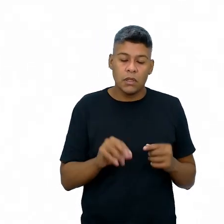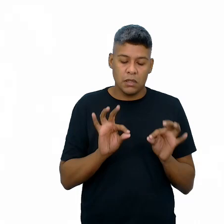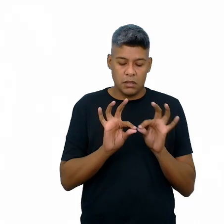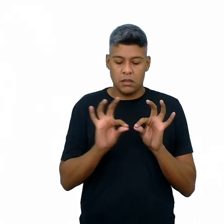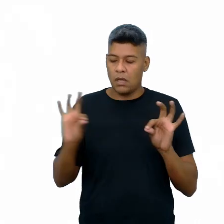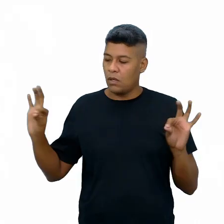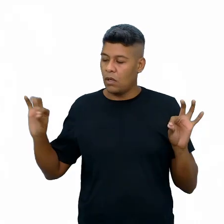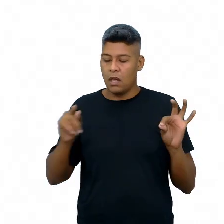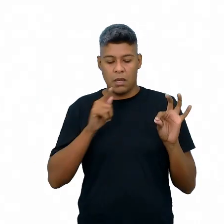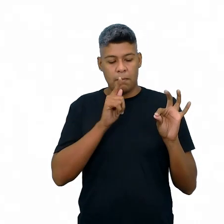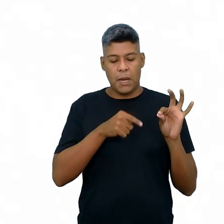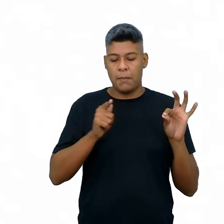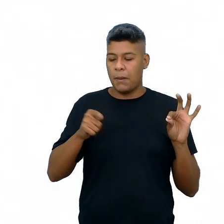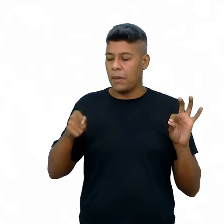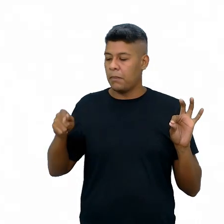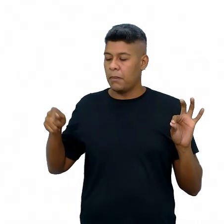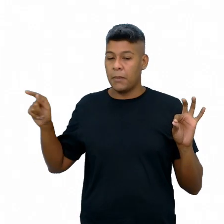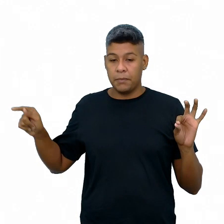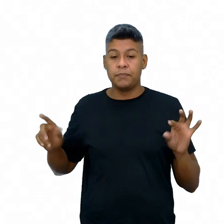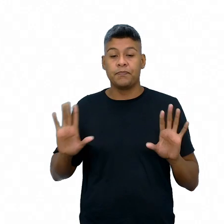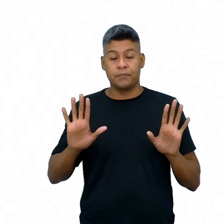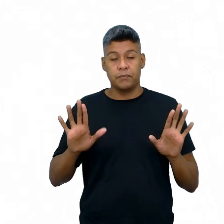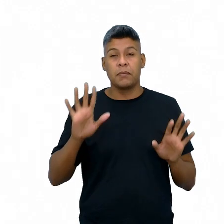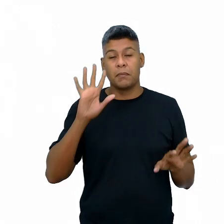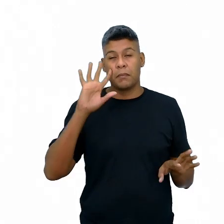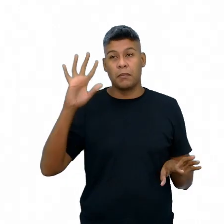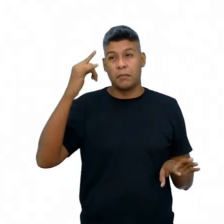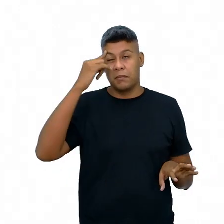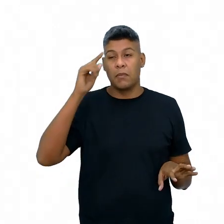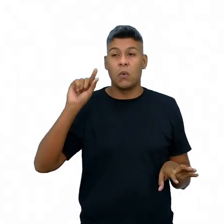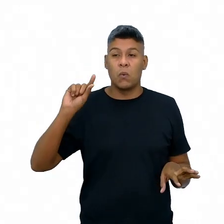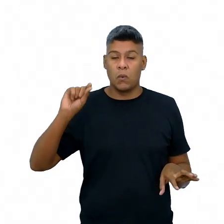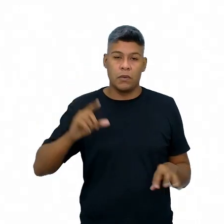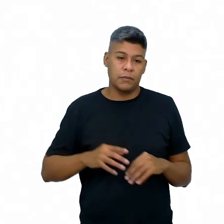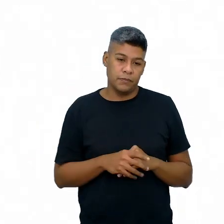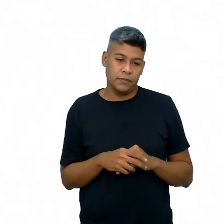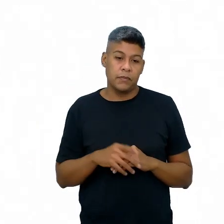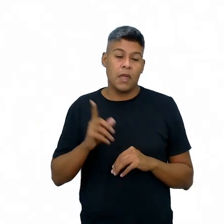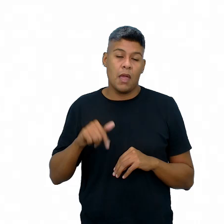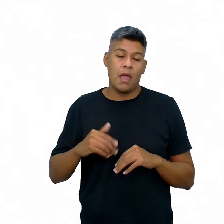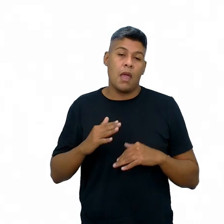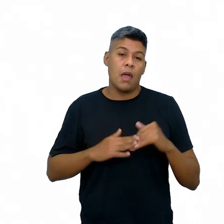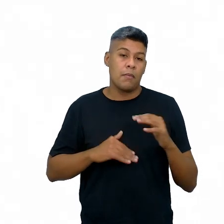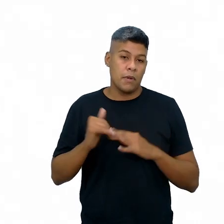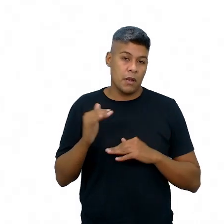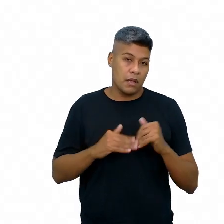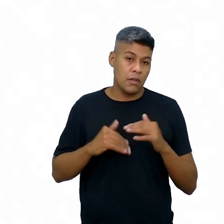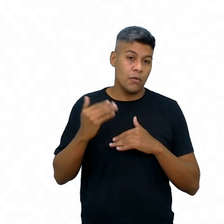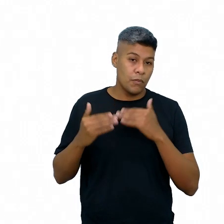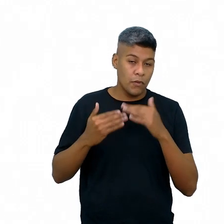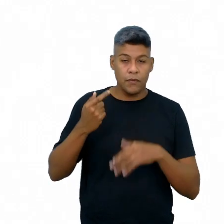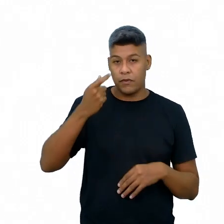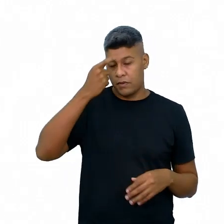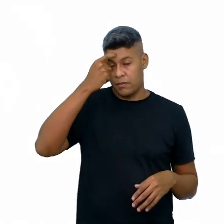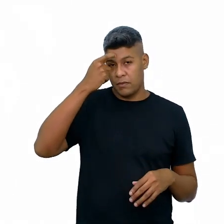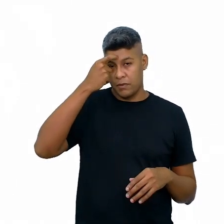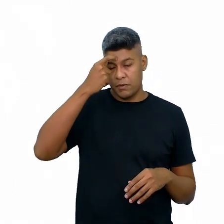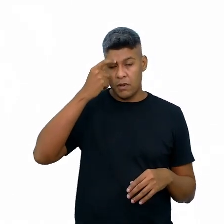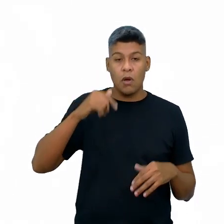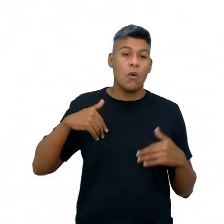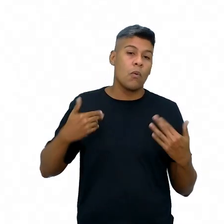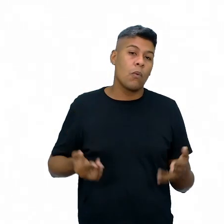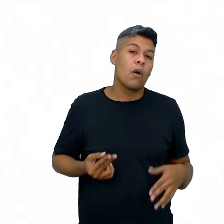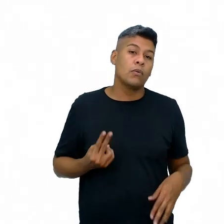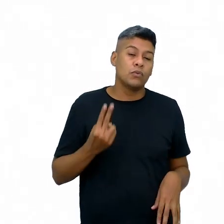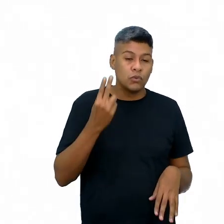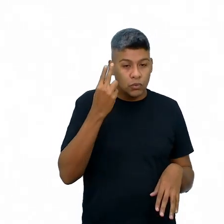numérica. Agora, refletindo um pouco sobre essas habilidades e o processo cognitivo, quais são os